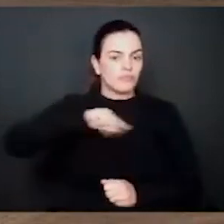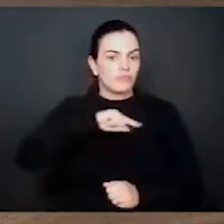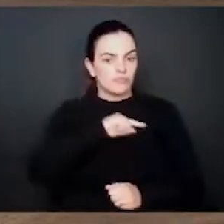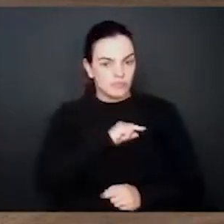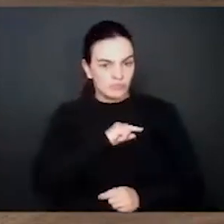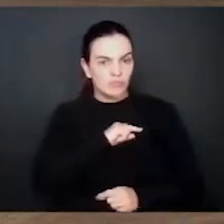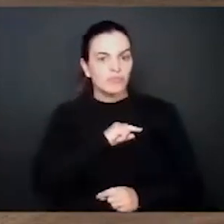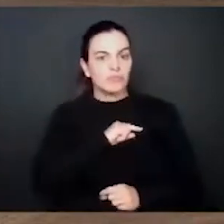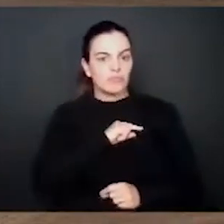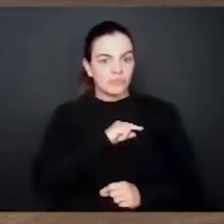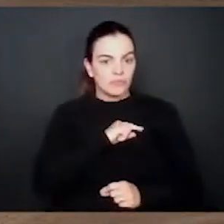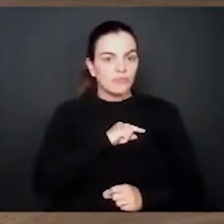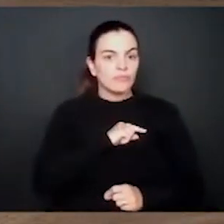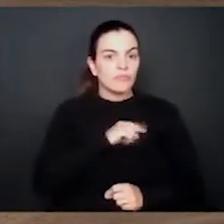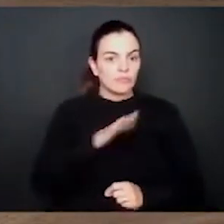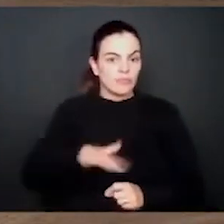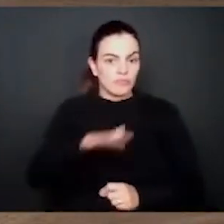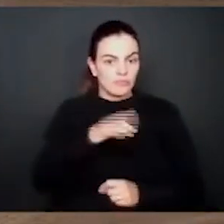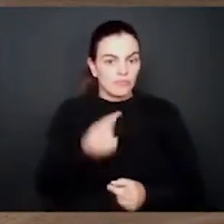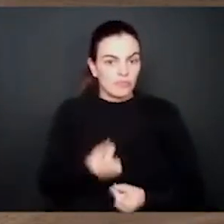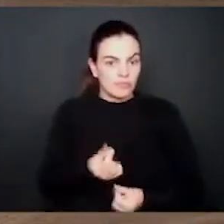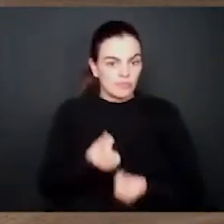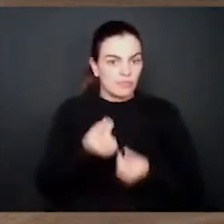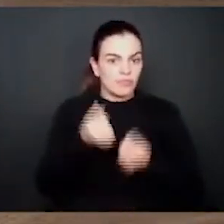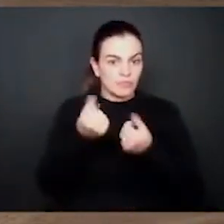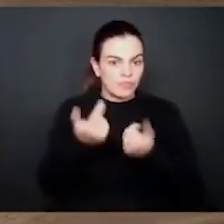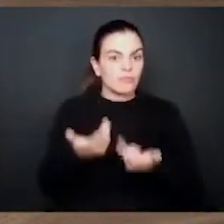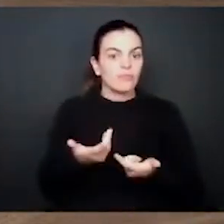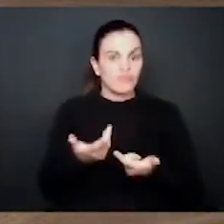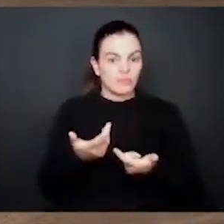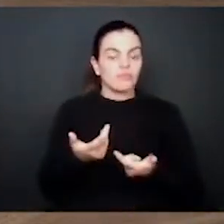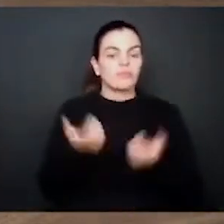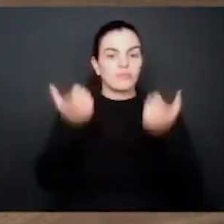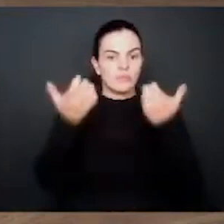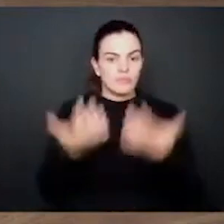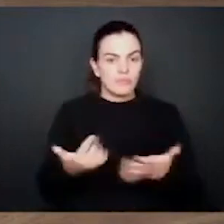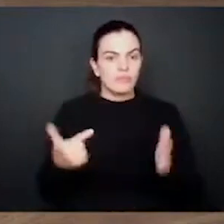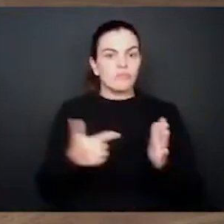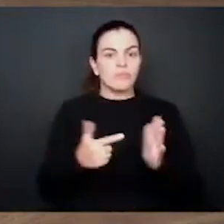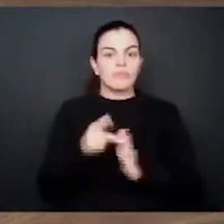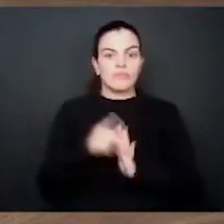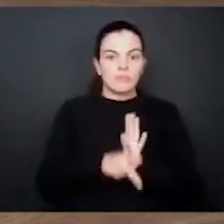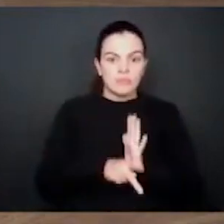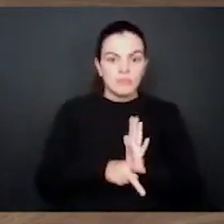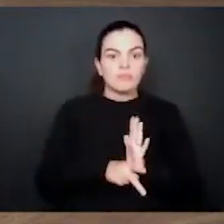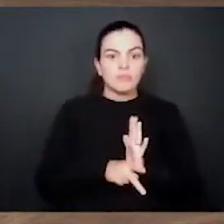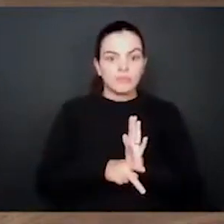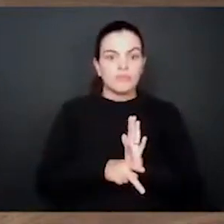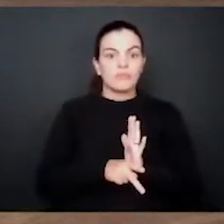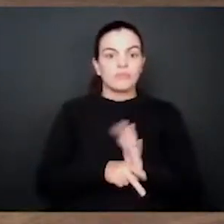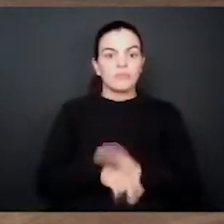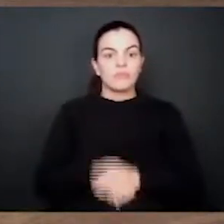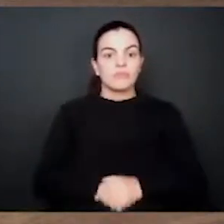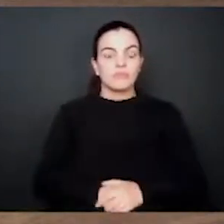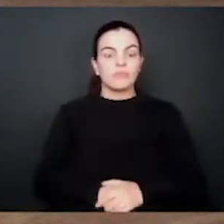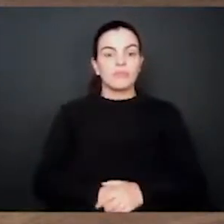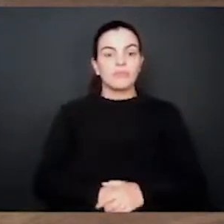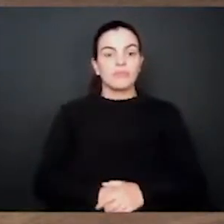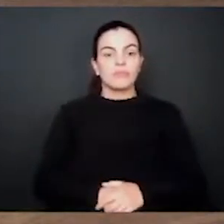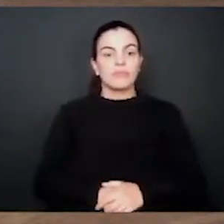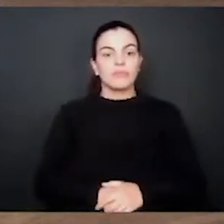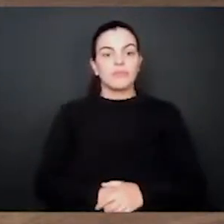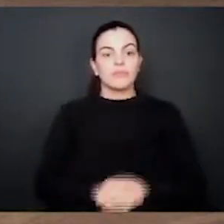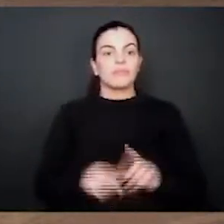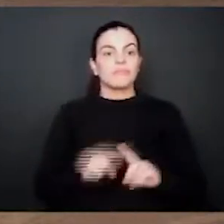esclarecendo alguns pontos do projeto, para que ele pudesse vir a plenário. Mas é importante dizer